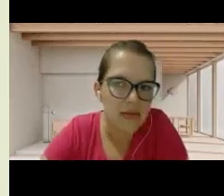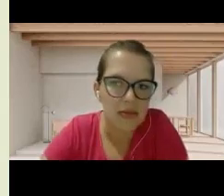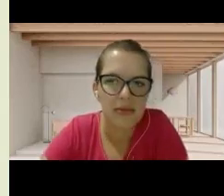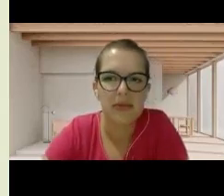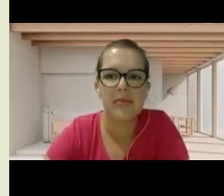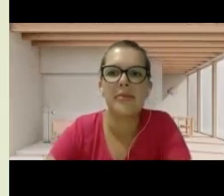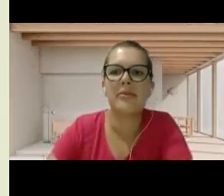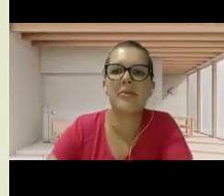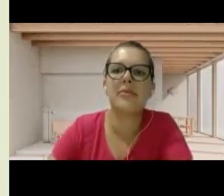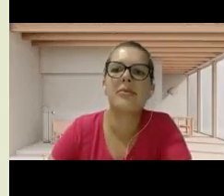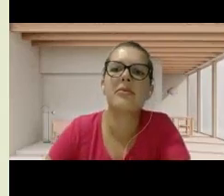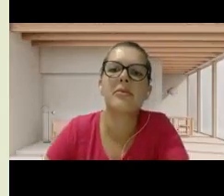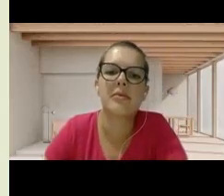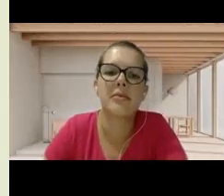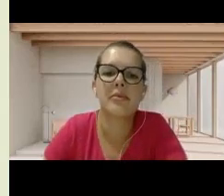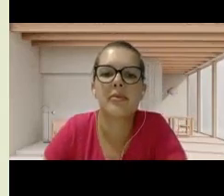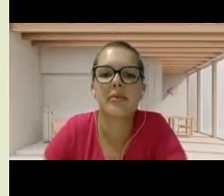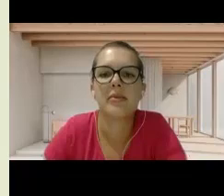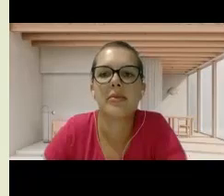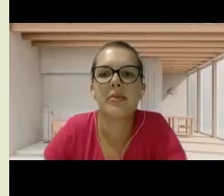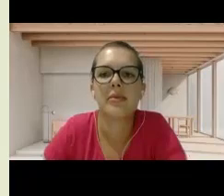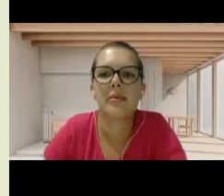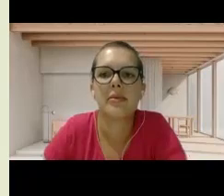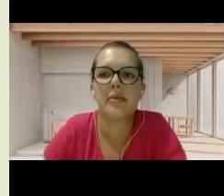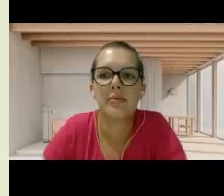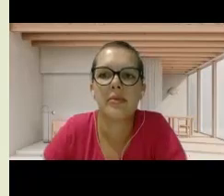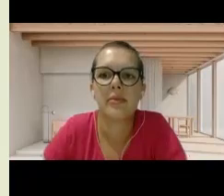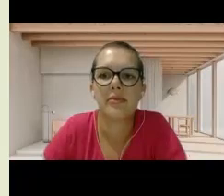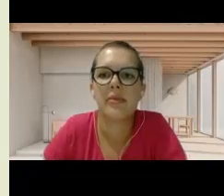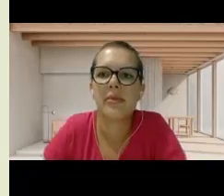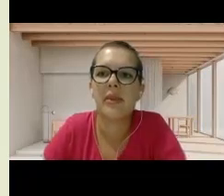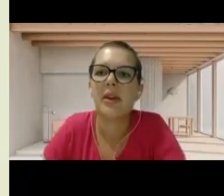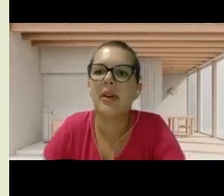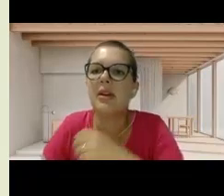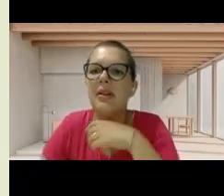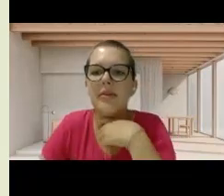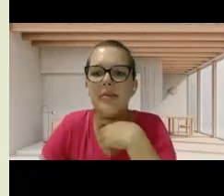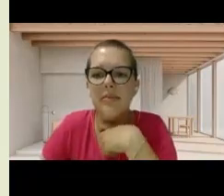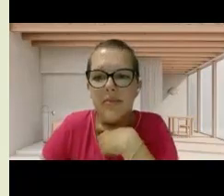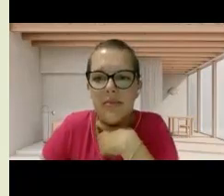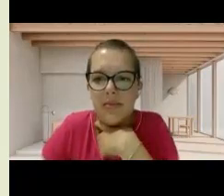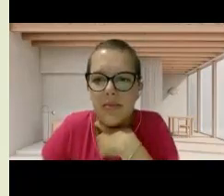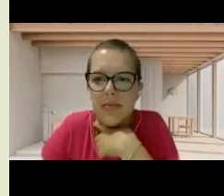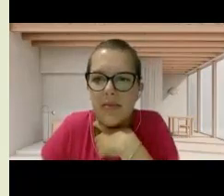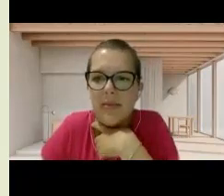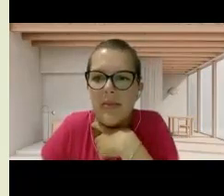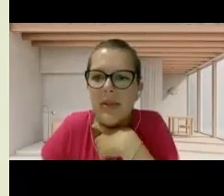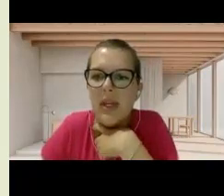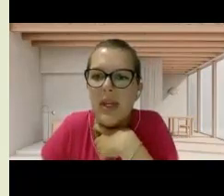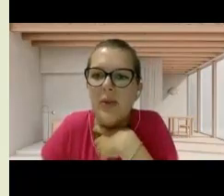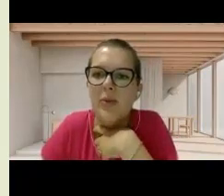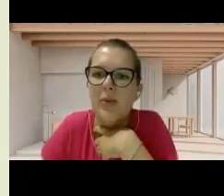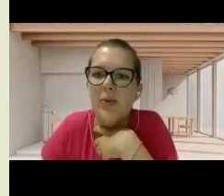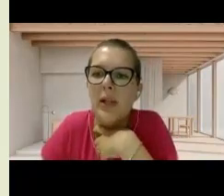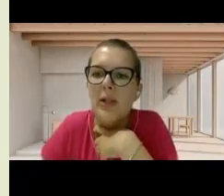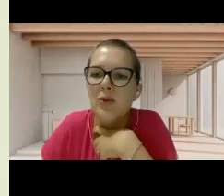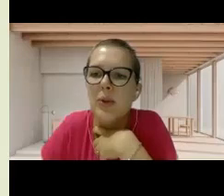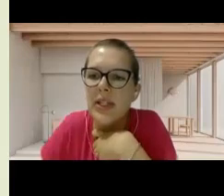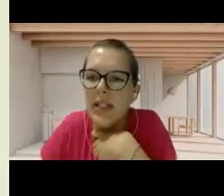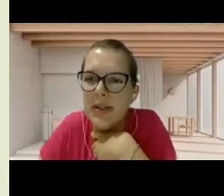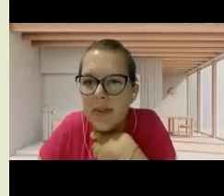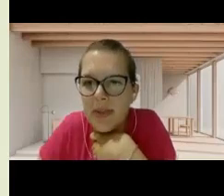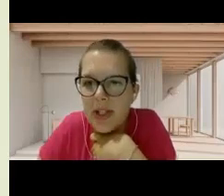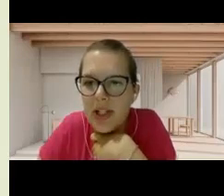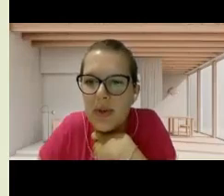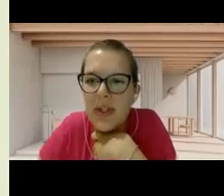está no pé da barragem, né? A outra aqui não tem nome, né? Também a casa de máquina está no pé da barragem, tá certo? Tem um